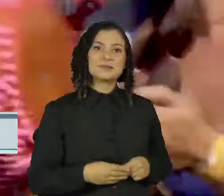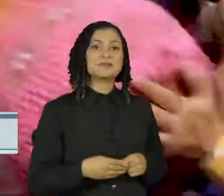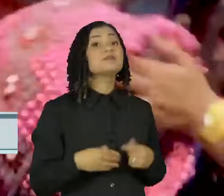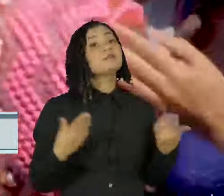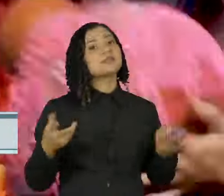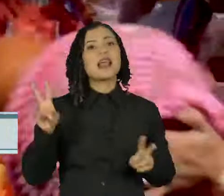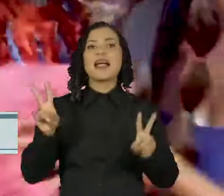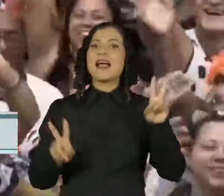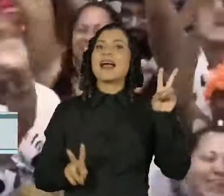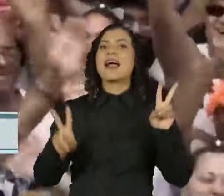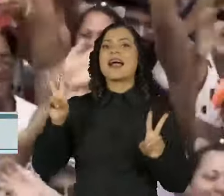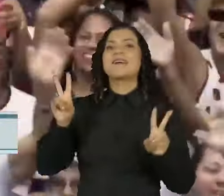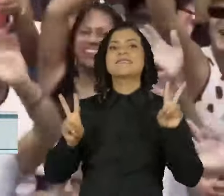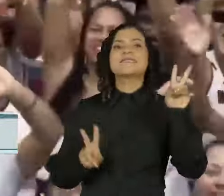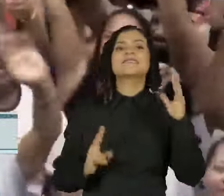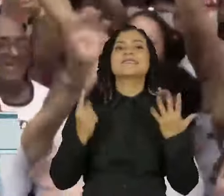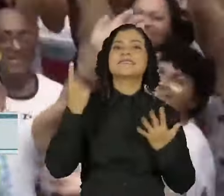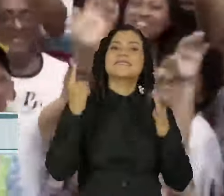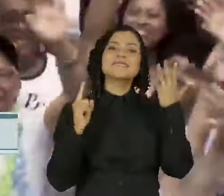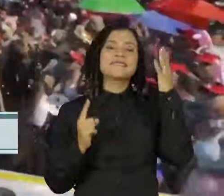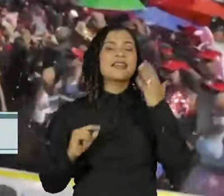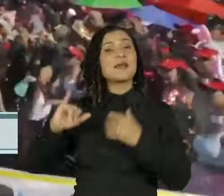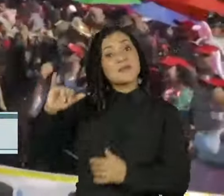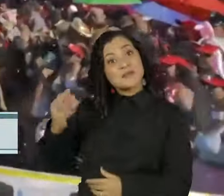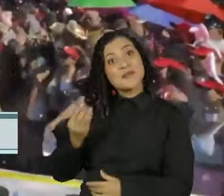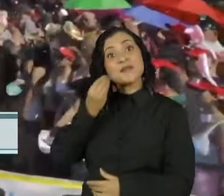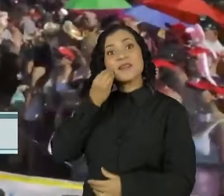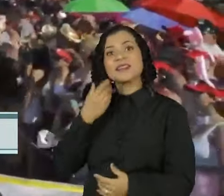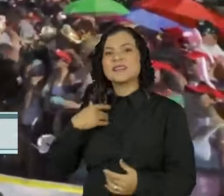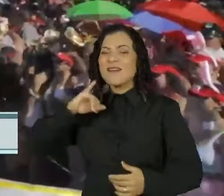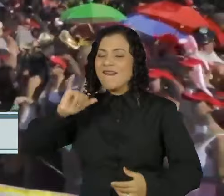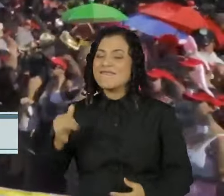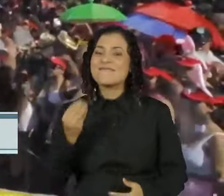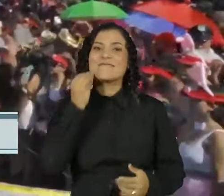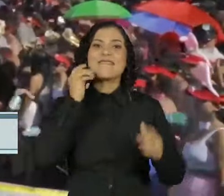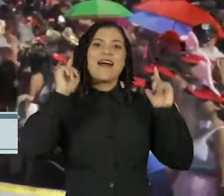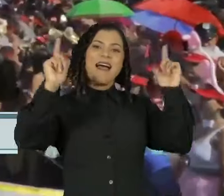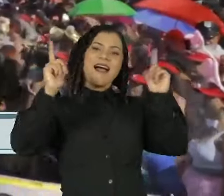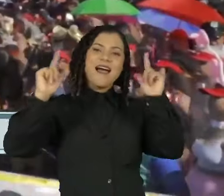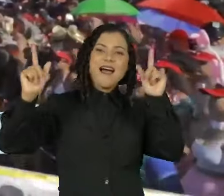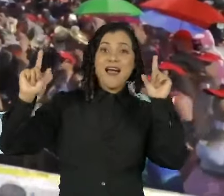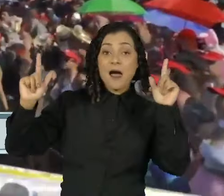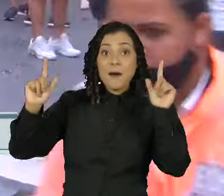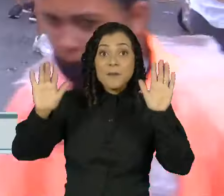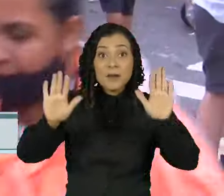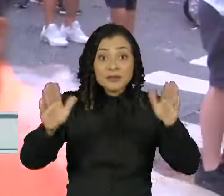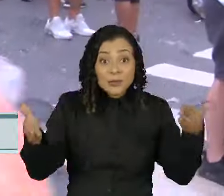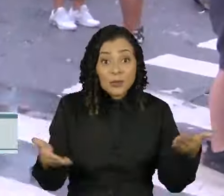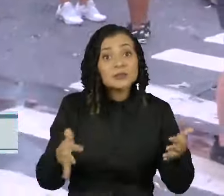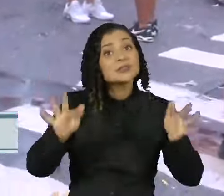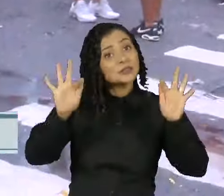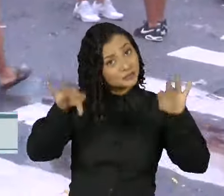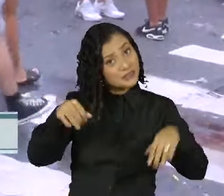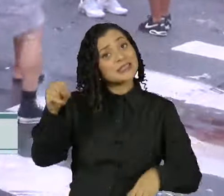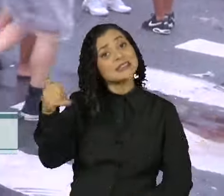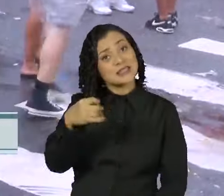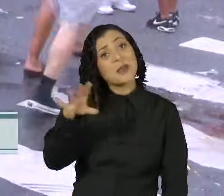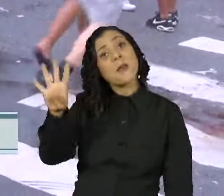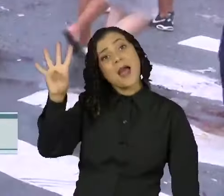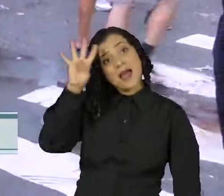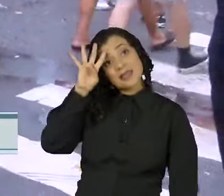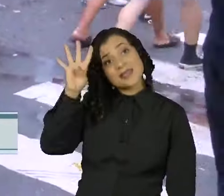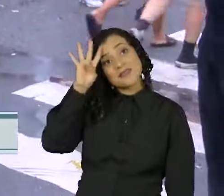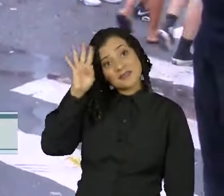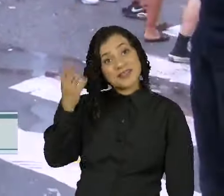dos foliões curtiu o carnaval como se não houvesse amanhã. E houve. É hoje, quarta-feira de cinzas, que